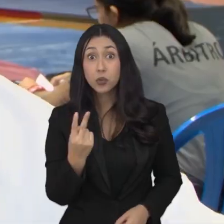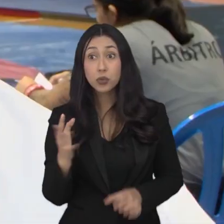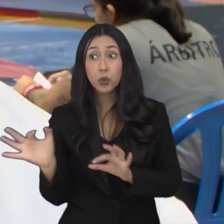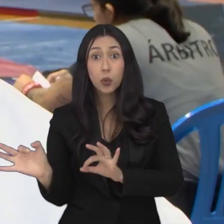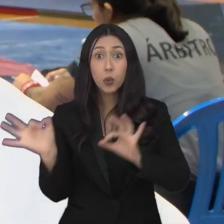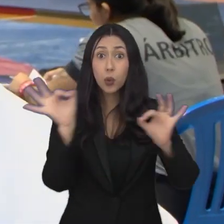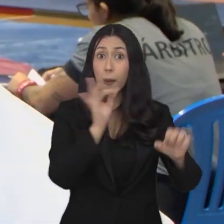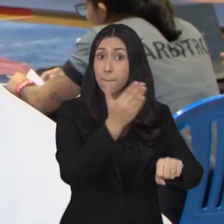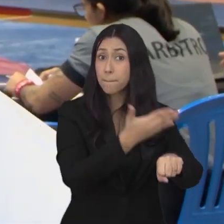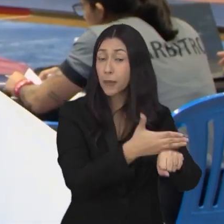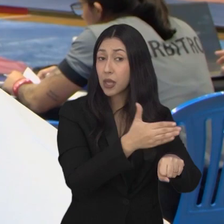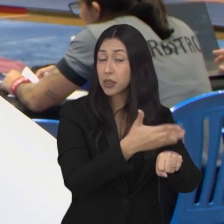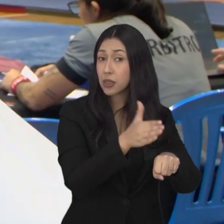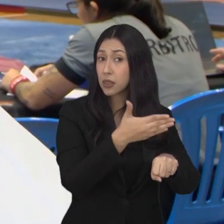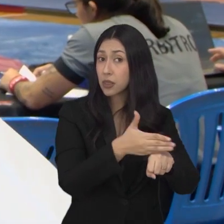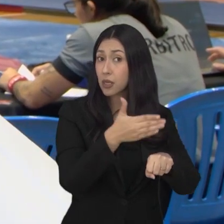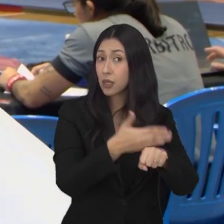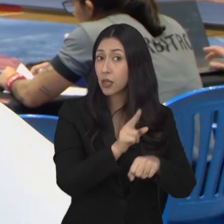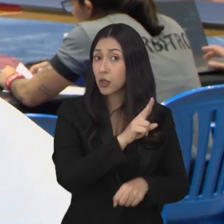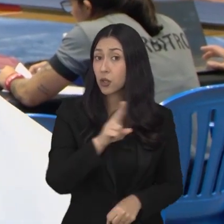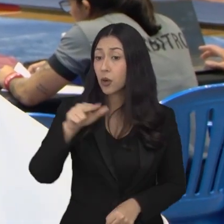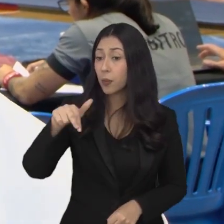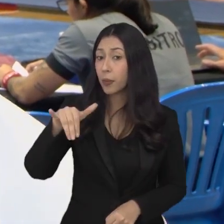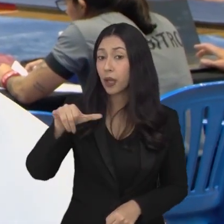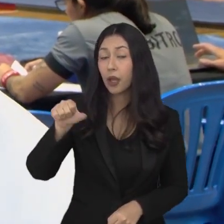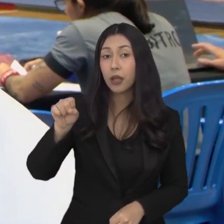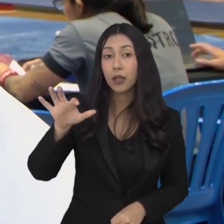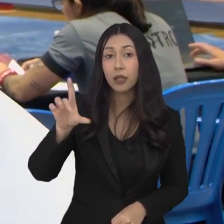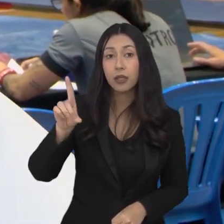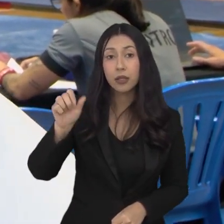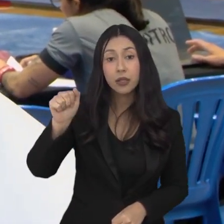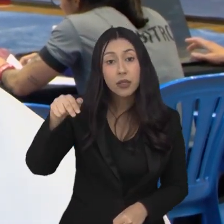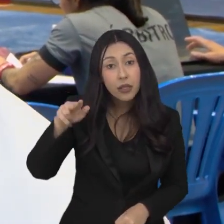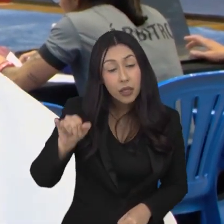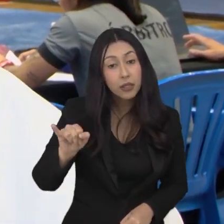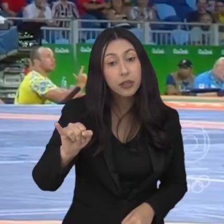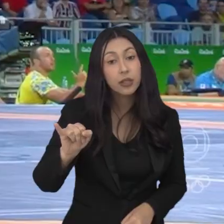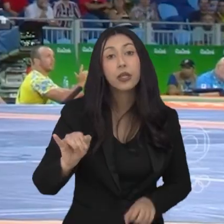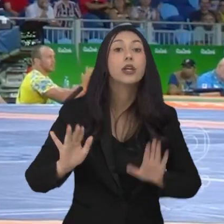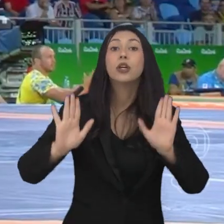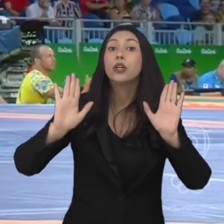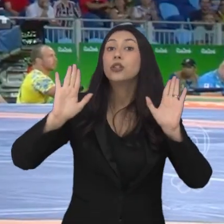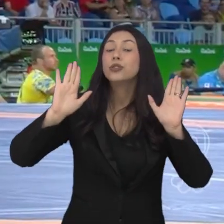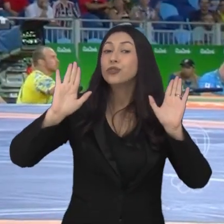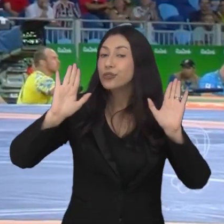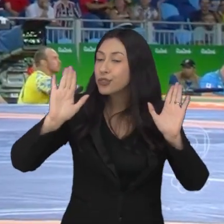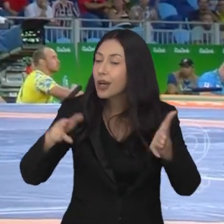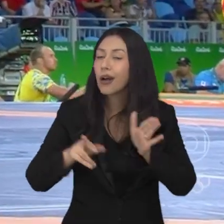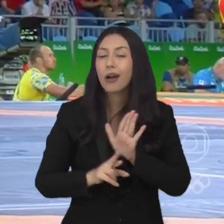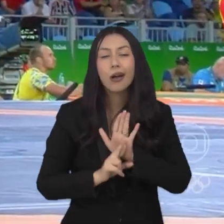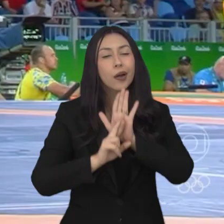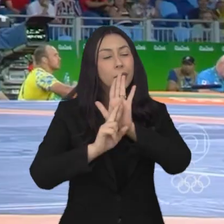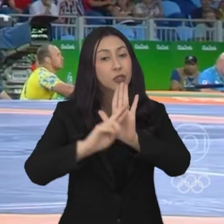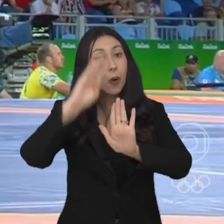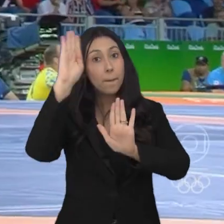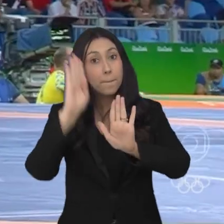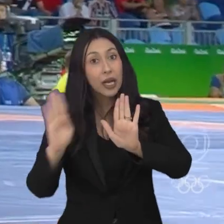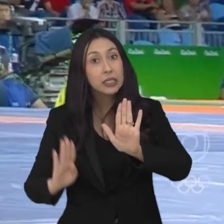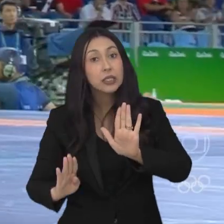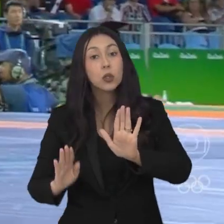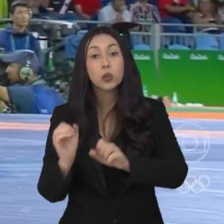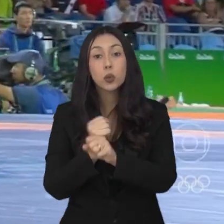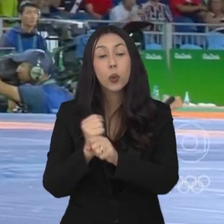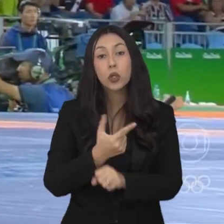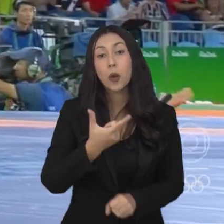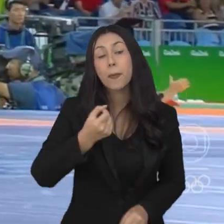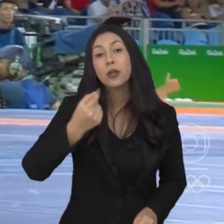Olimpíadas. Elas foram acompanhadas do treinador do time joseense, Nisdani Pérez. Nunes já representou o Brasil nos Jogos do Rio,